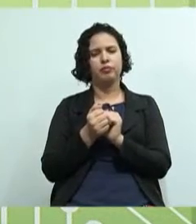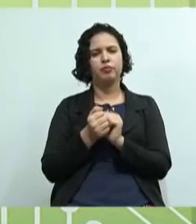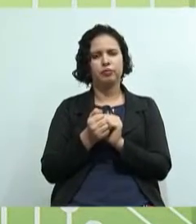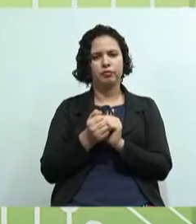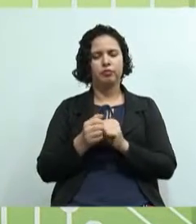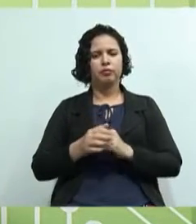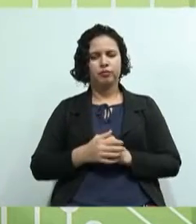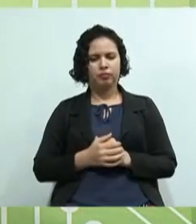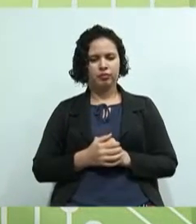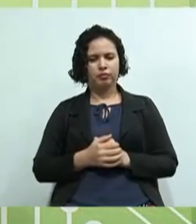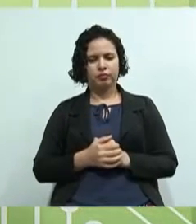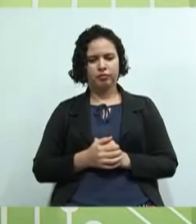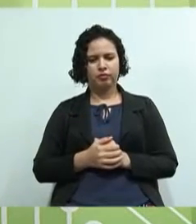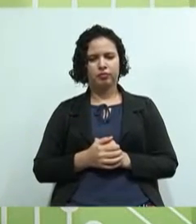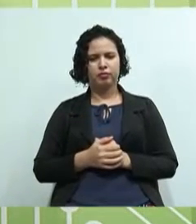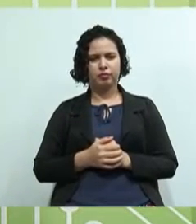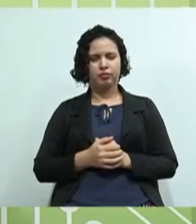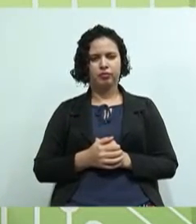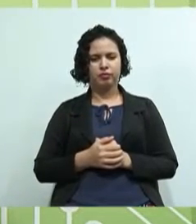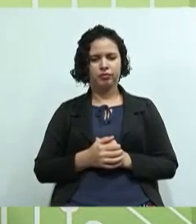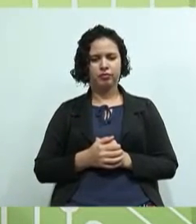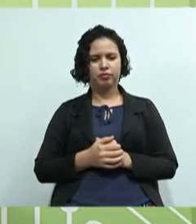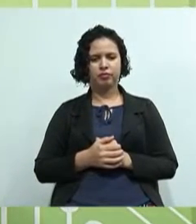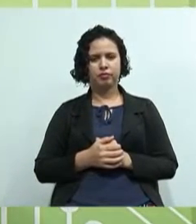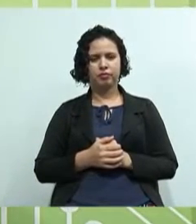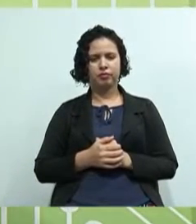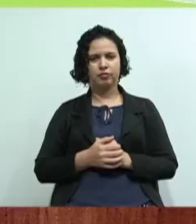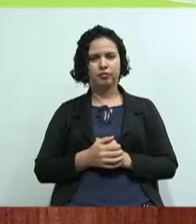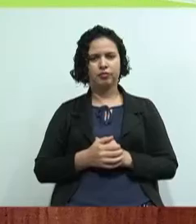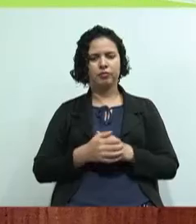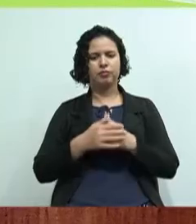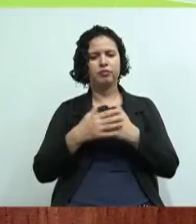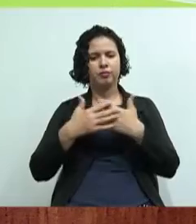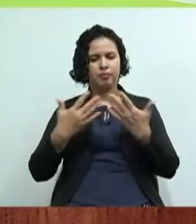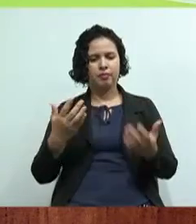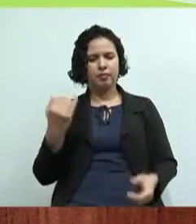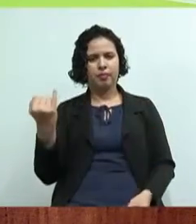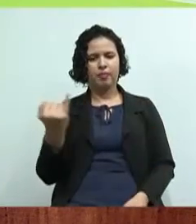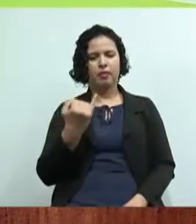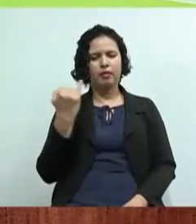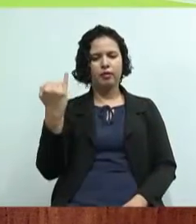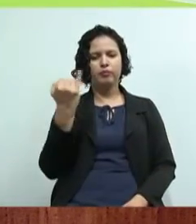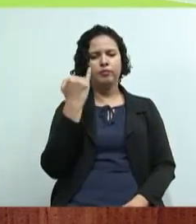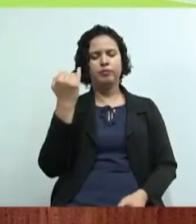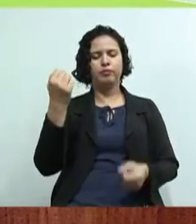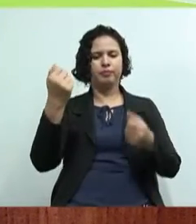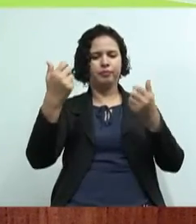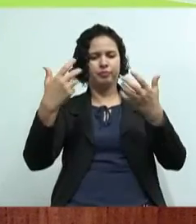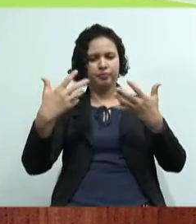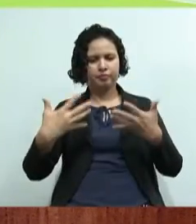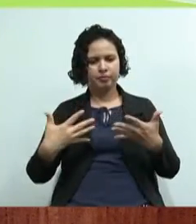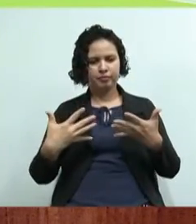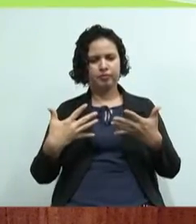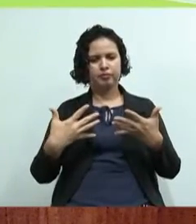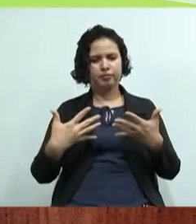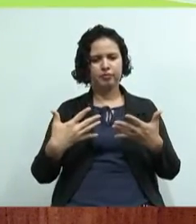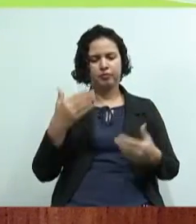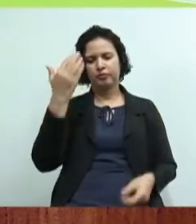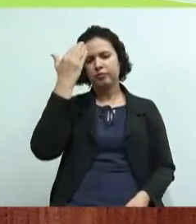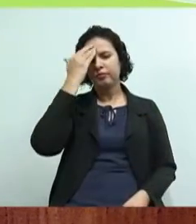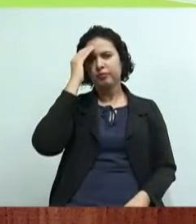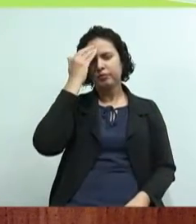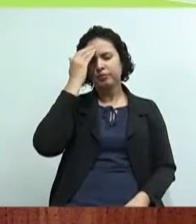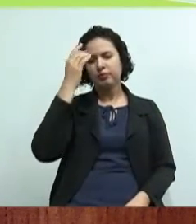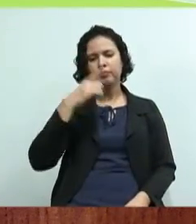crescer junto com ela, não é verdade? É isso. Professor? E aí é importante você falar disso, é importante que você compreenda